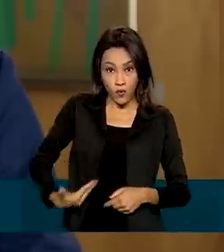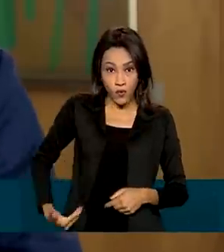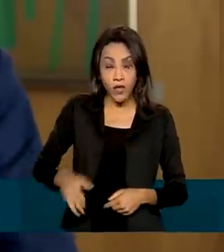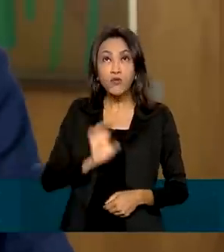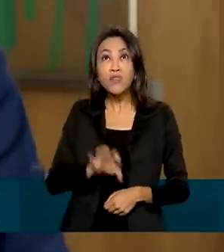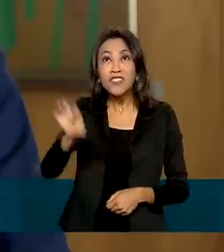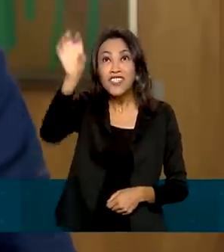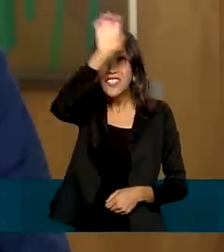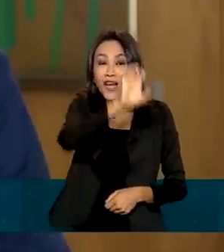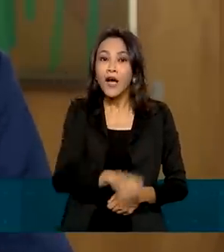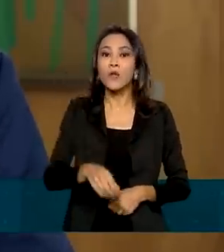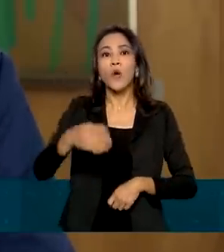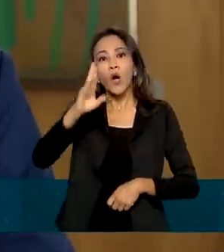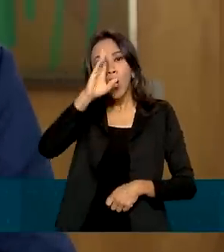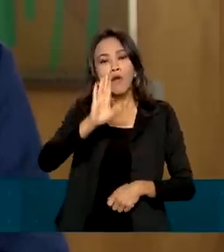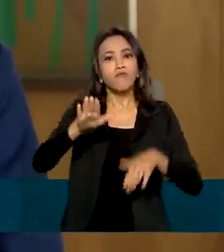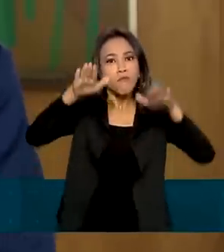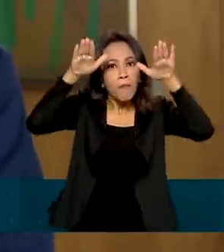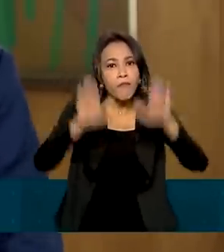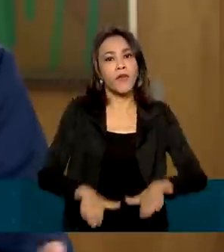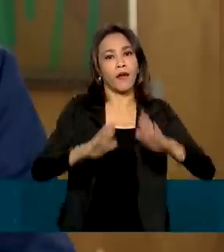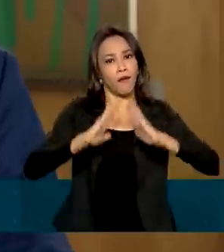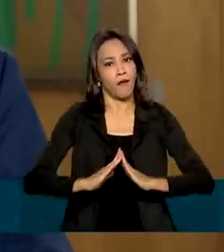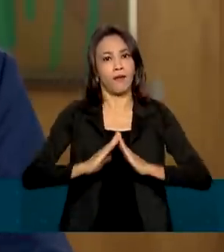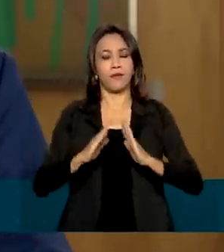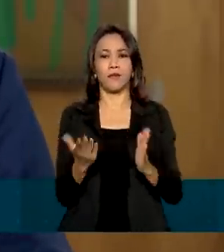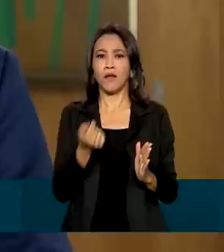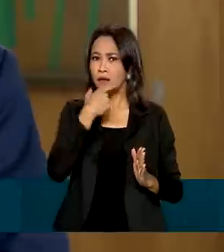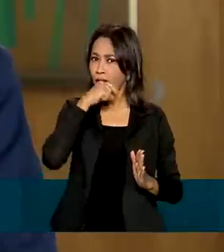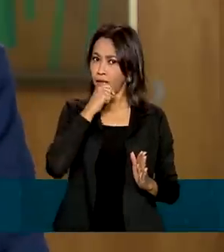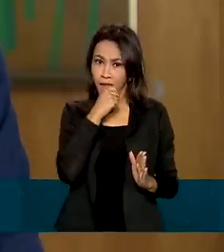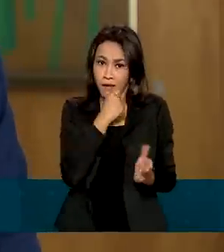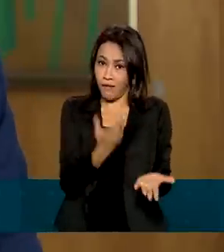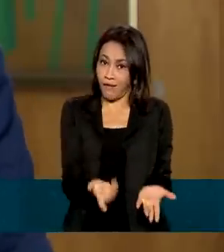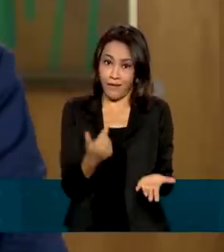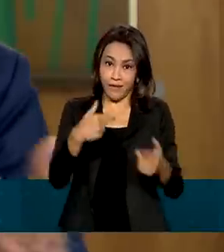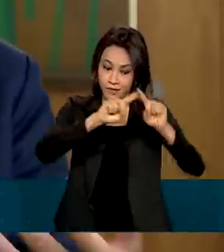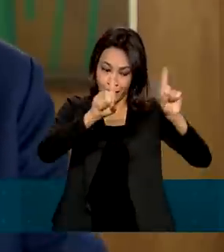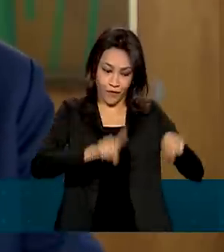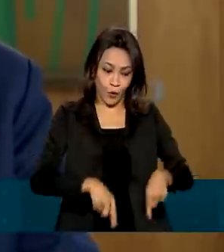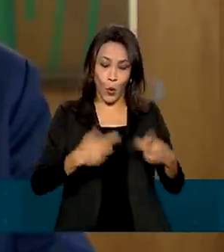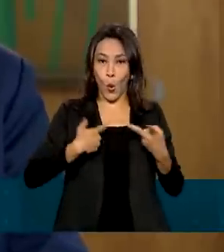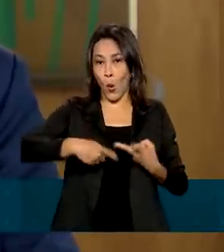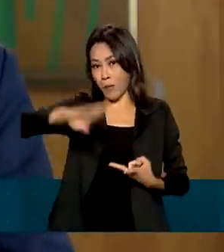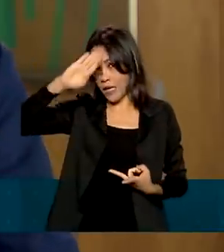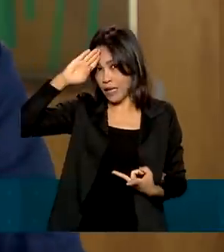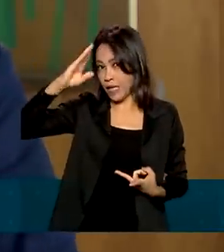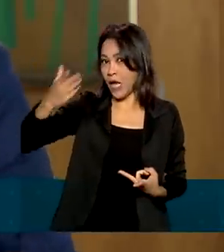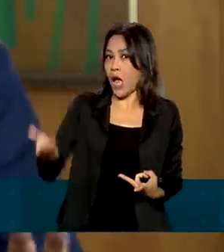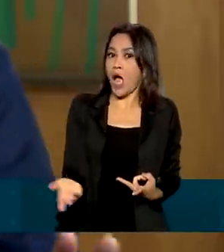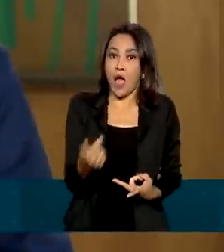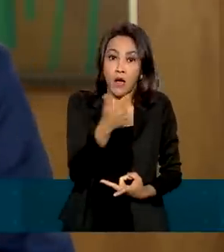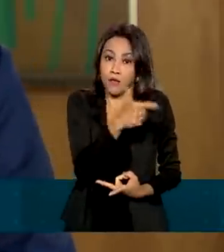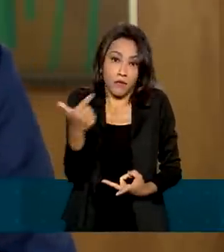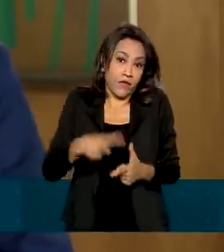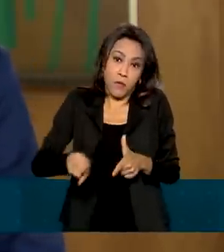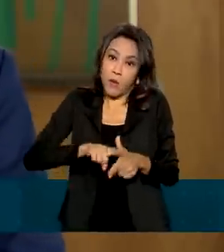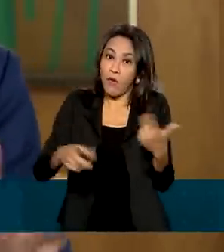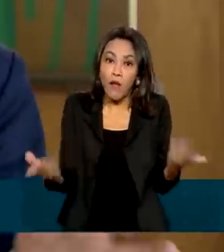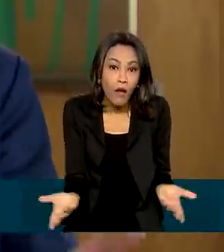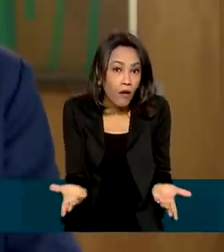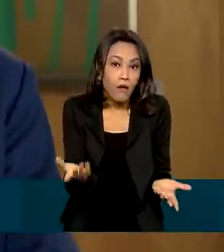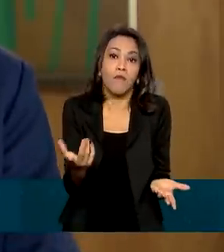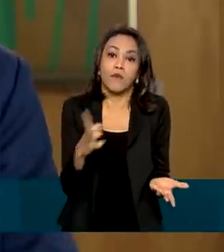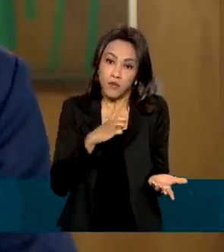né, obrigaram o povo a ficar em casa. Bem, quem tem salário fixo, quem é servidor, militar também, não teve problema.